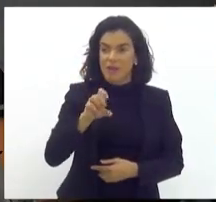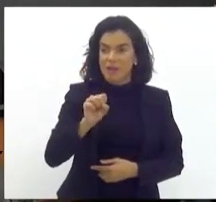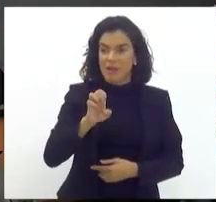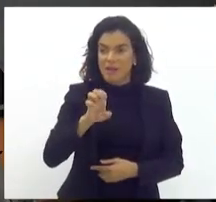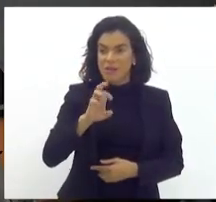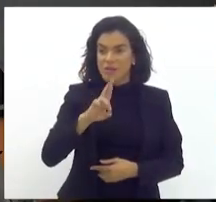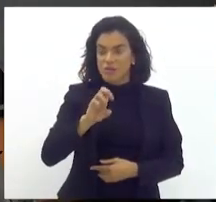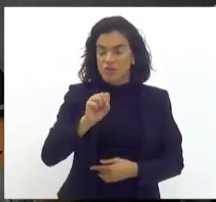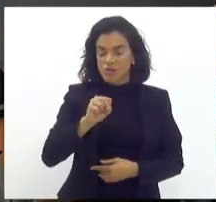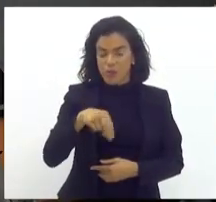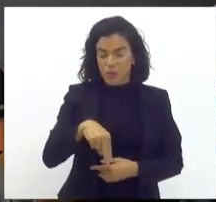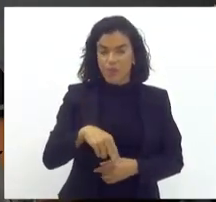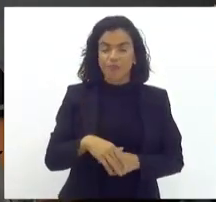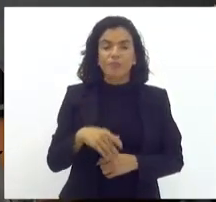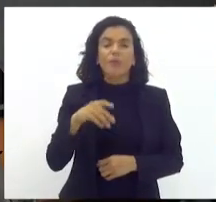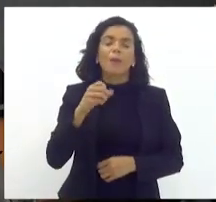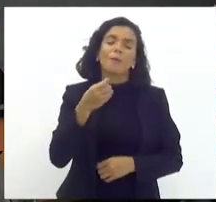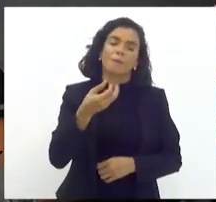por favor